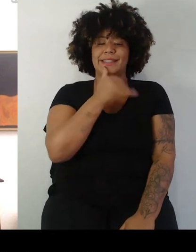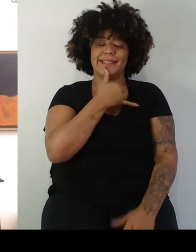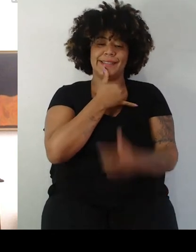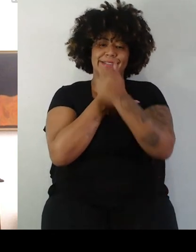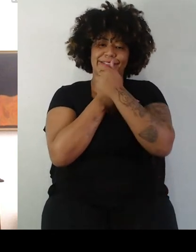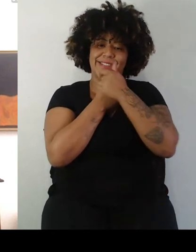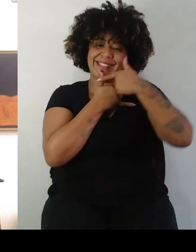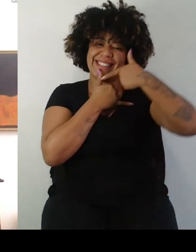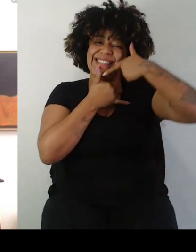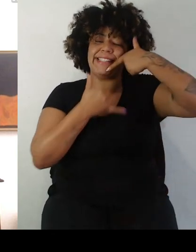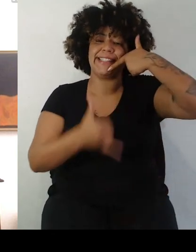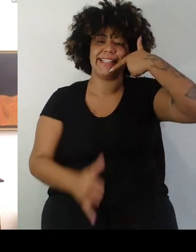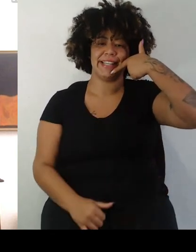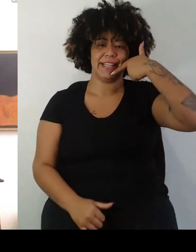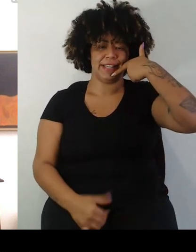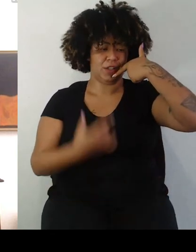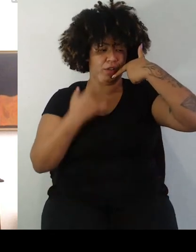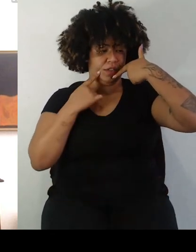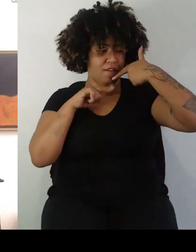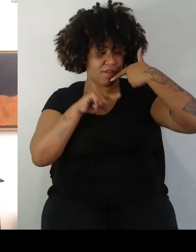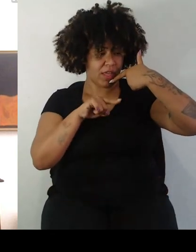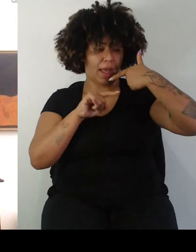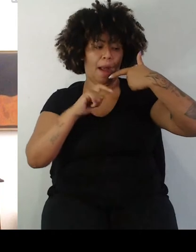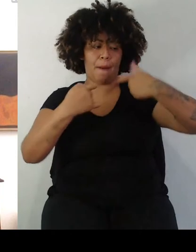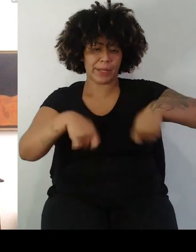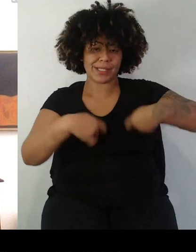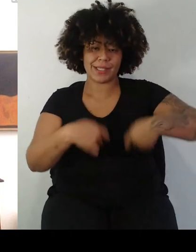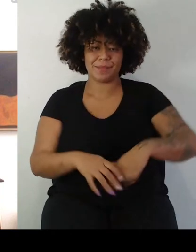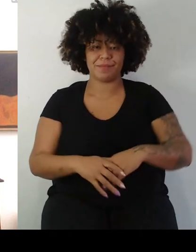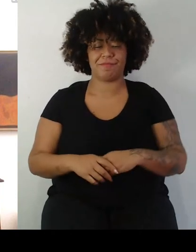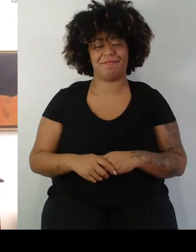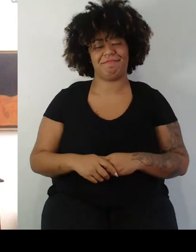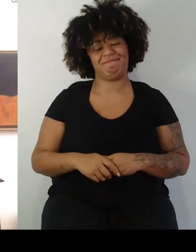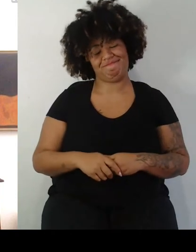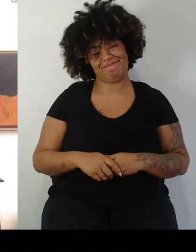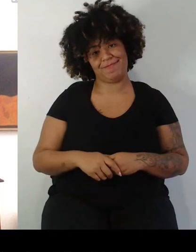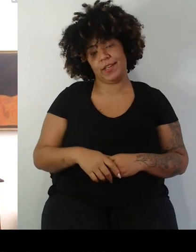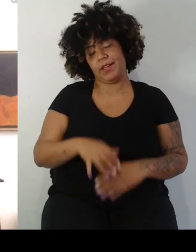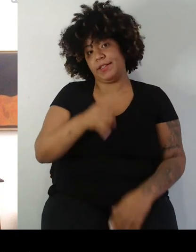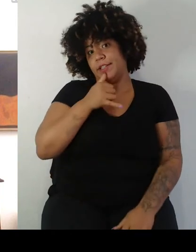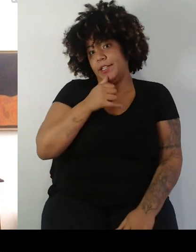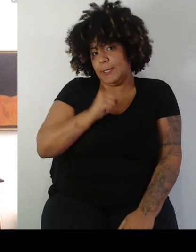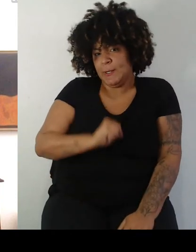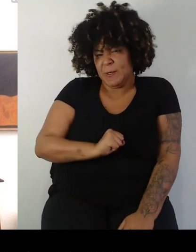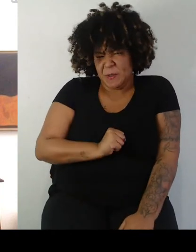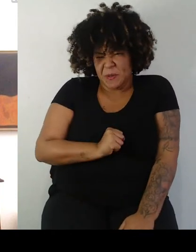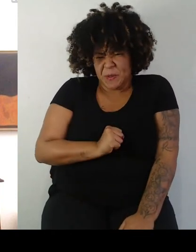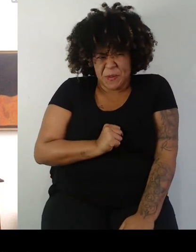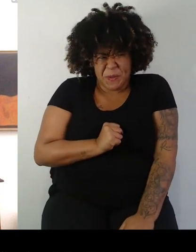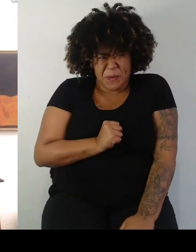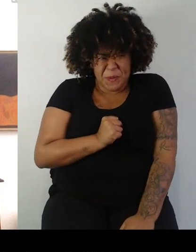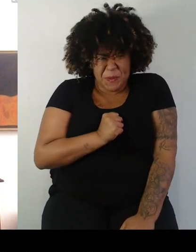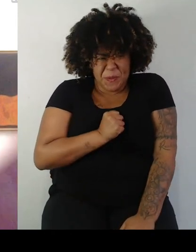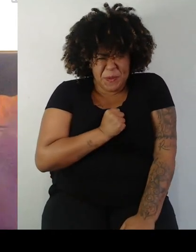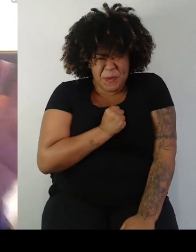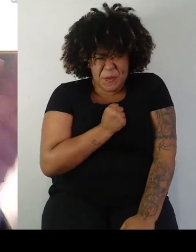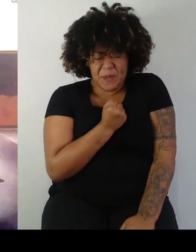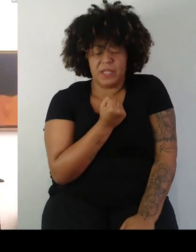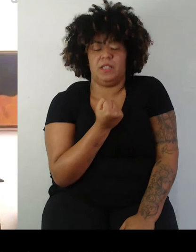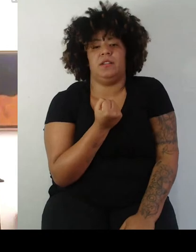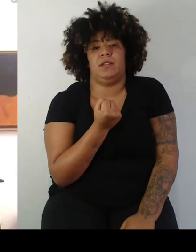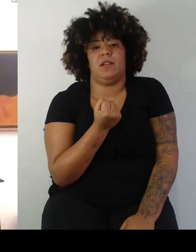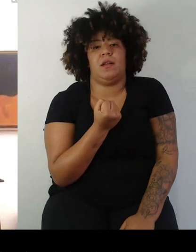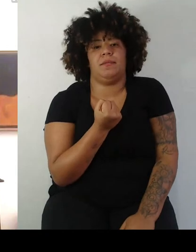pena nós estamos lá morrendo de raiva mas nós achamos que manter